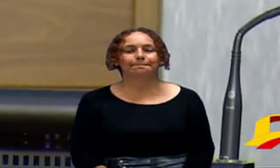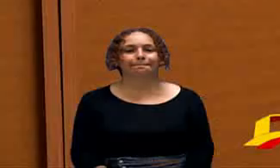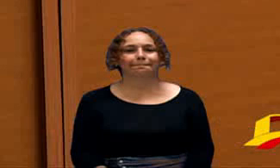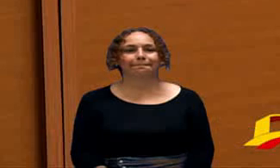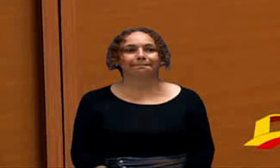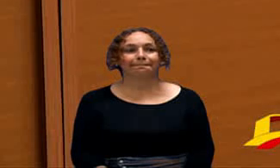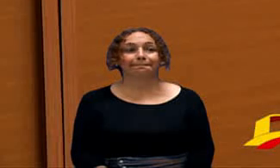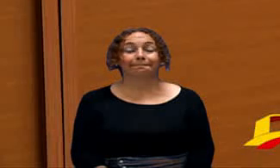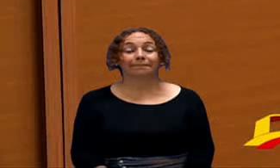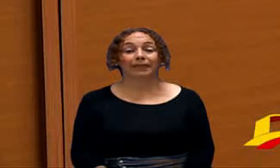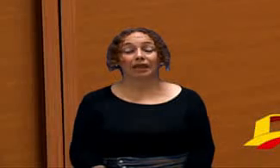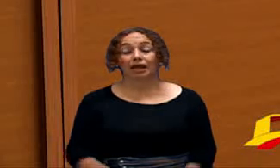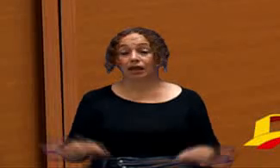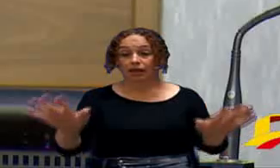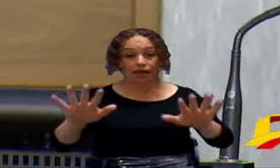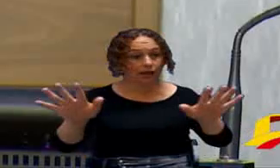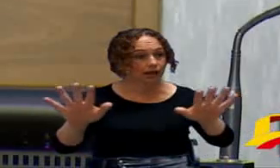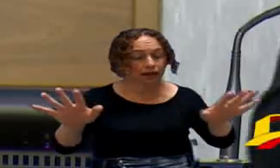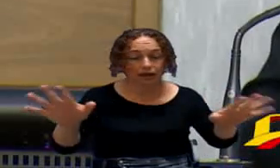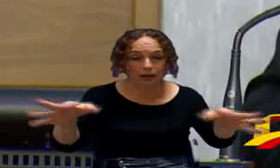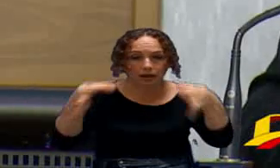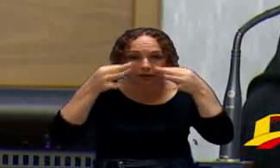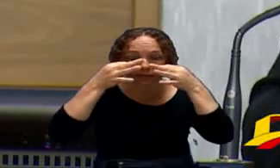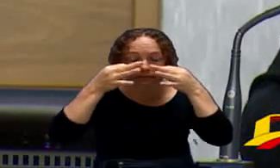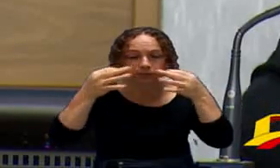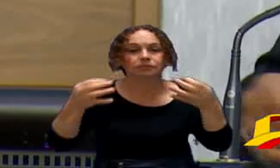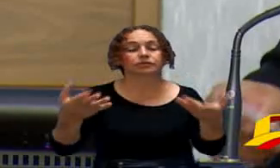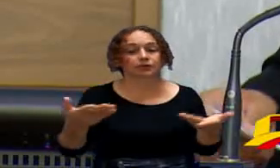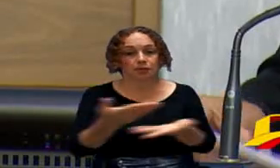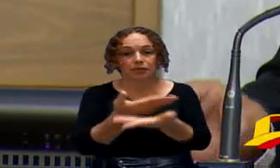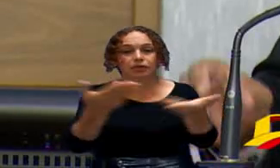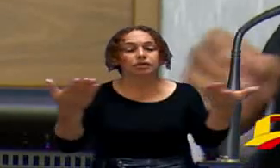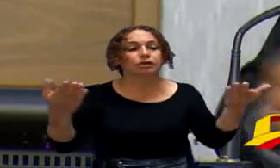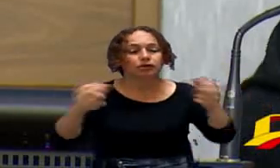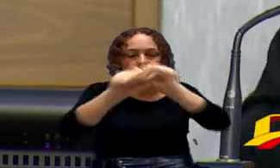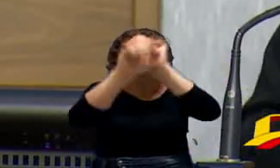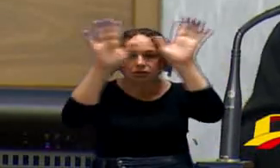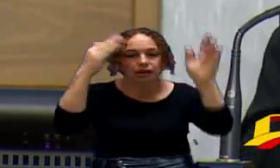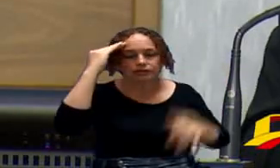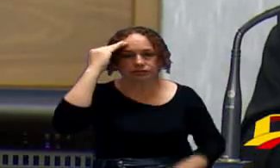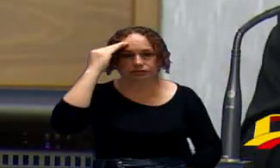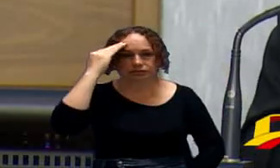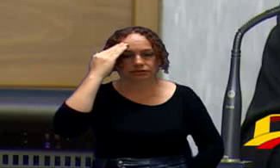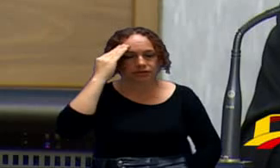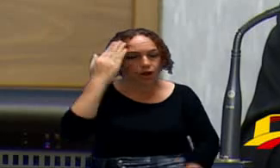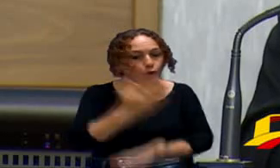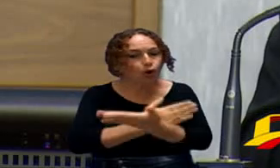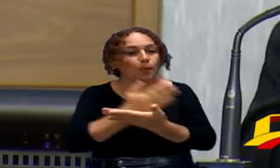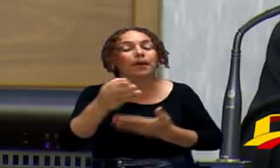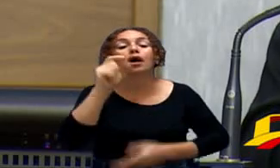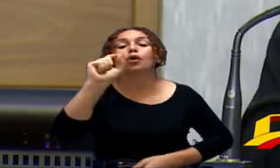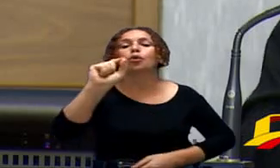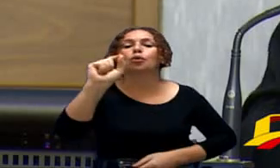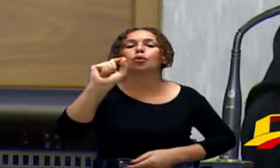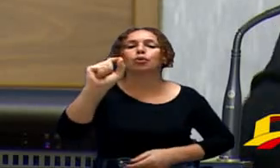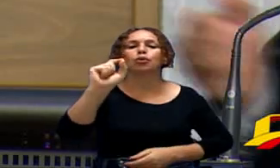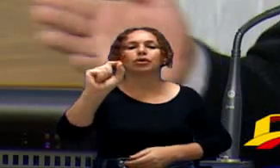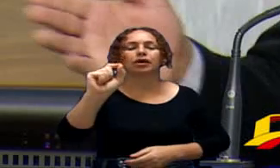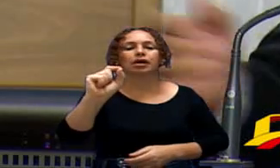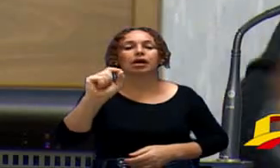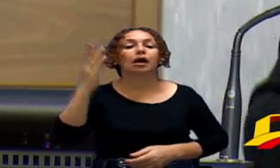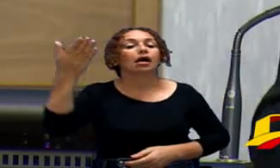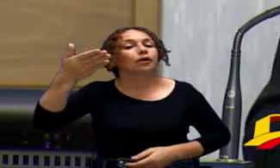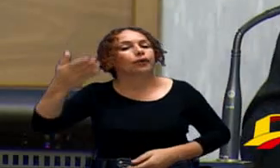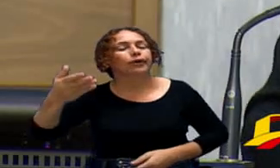Ó, pessoal, só para deixar claro, os trabalhos a partir desse momento, eles serão conduzidos pelo